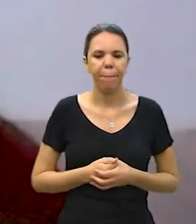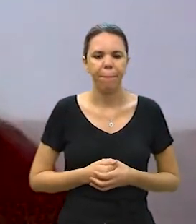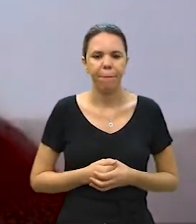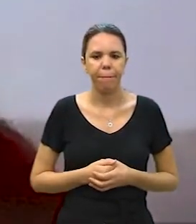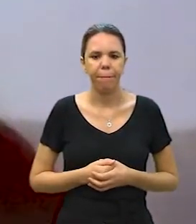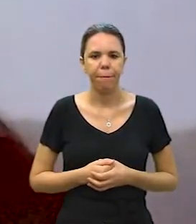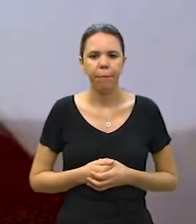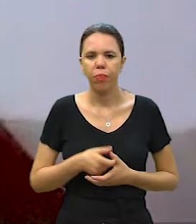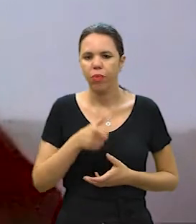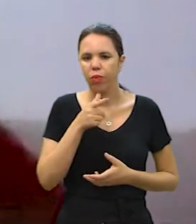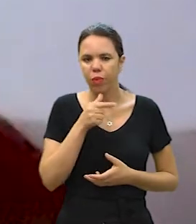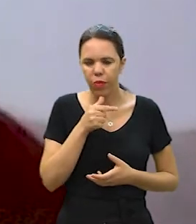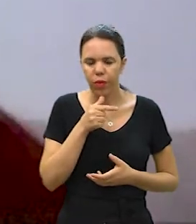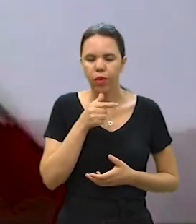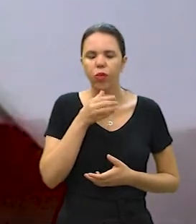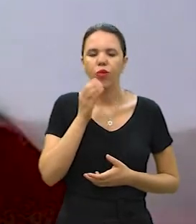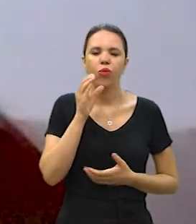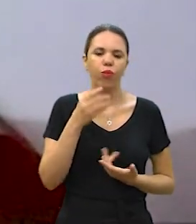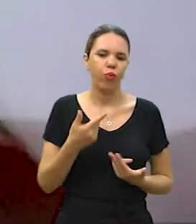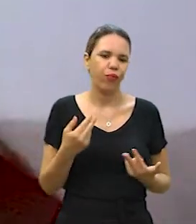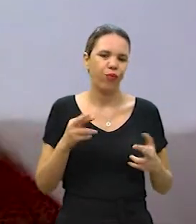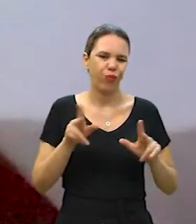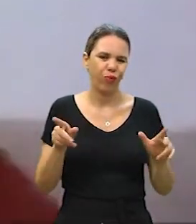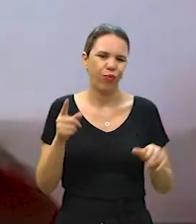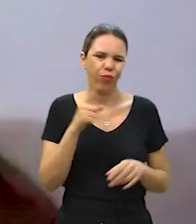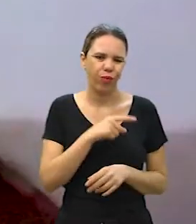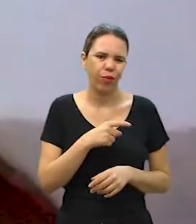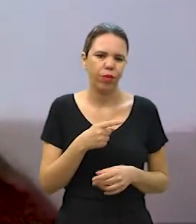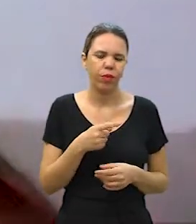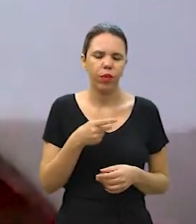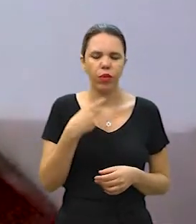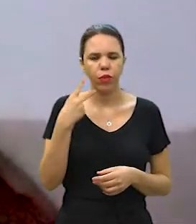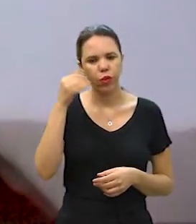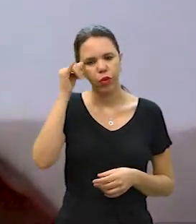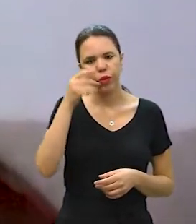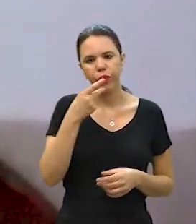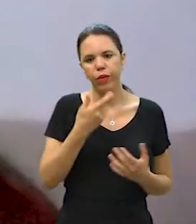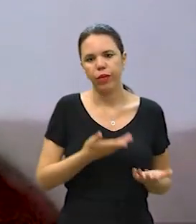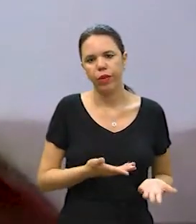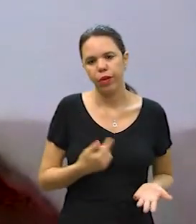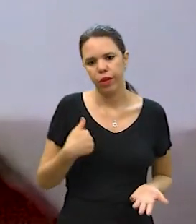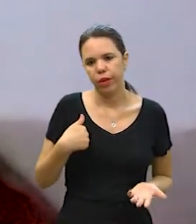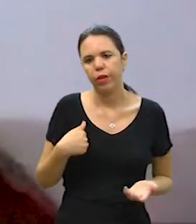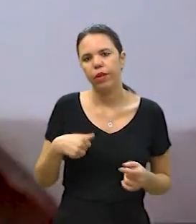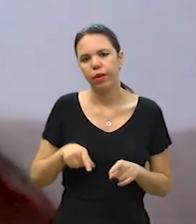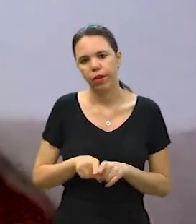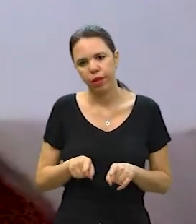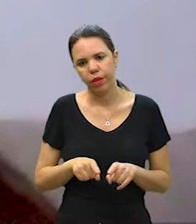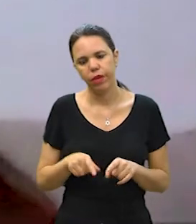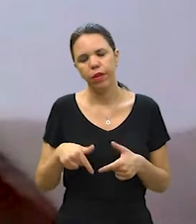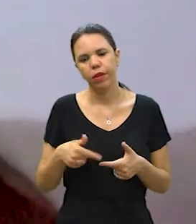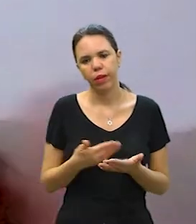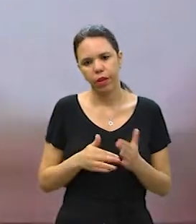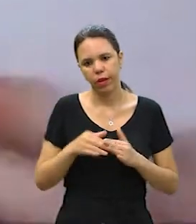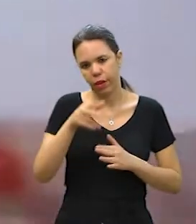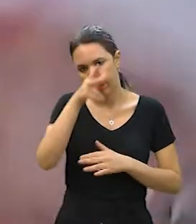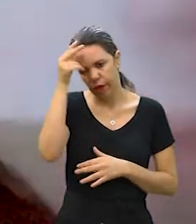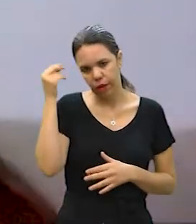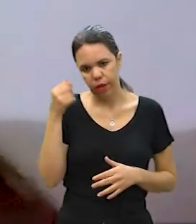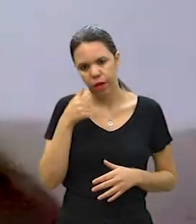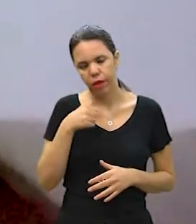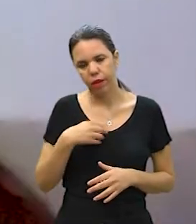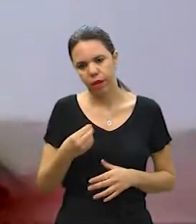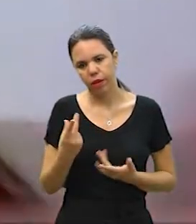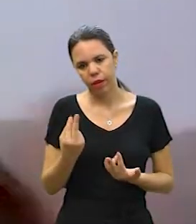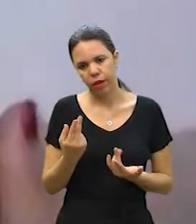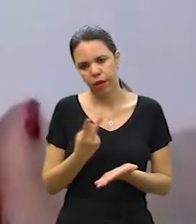de bebedouros. Então, como o Paulo Búfalo falou, eu também, né, trabalho numa escola pública, minha filha é da